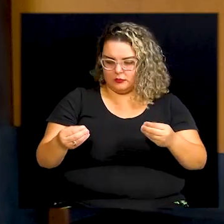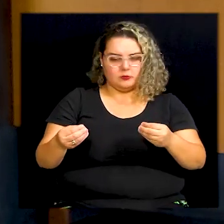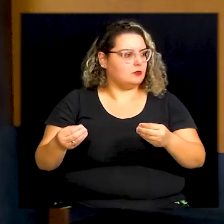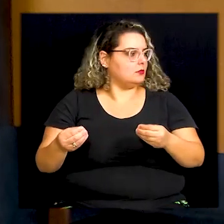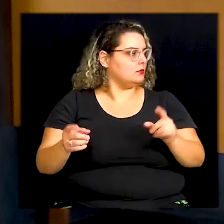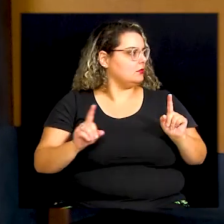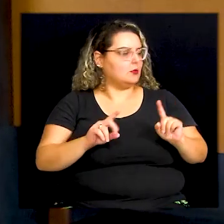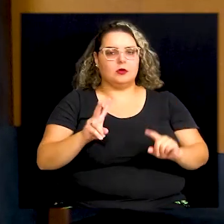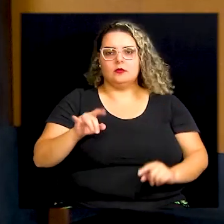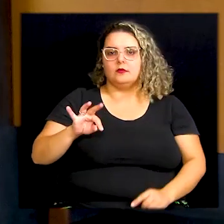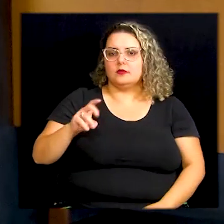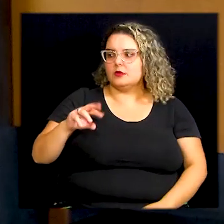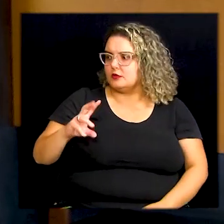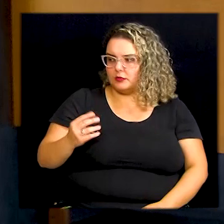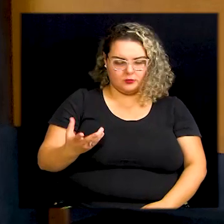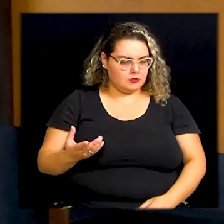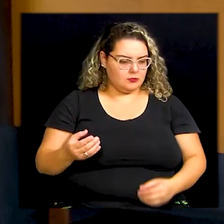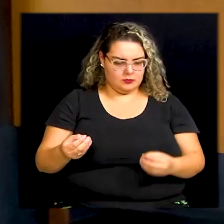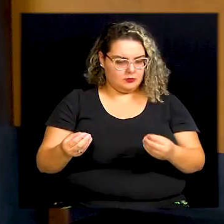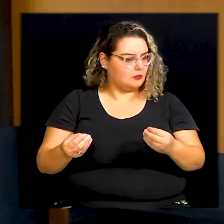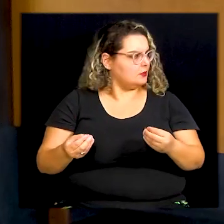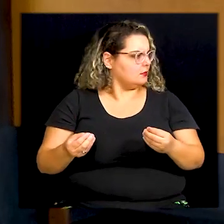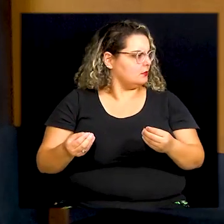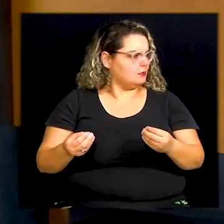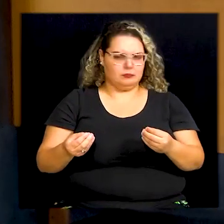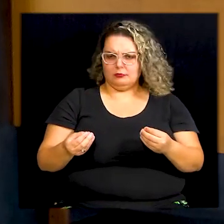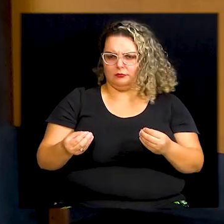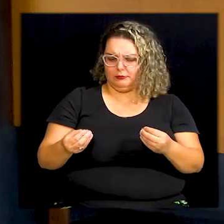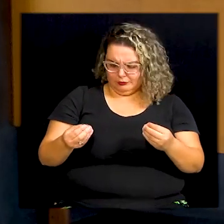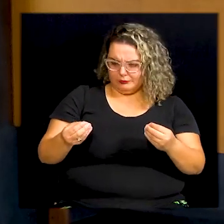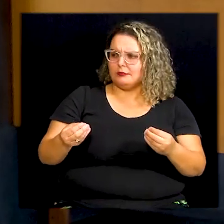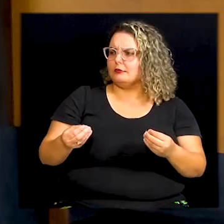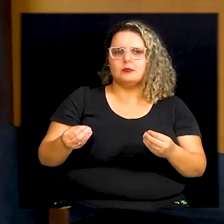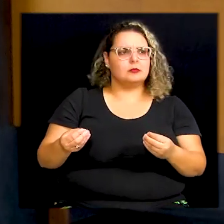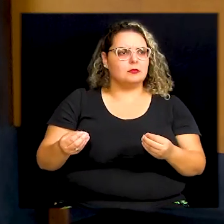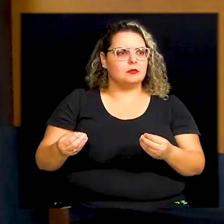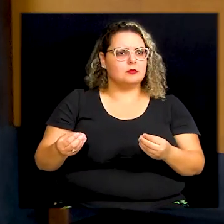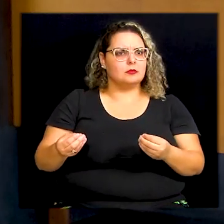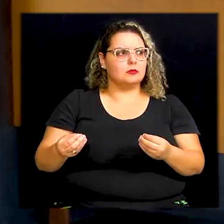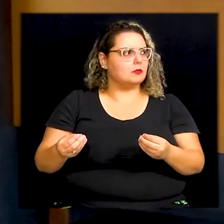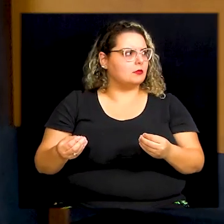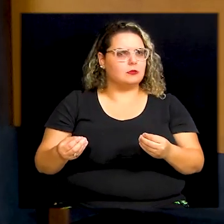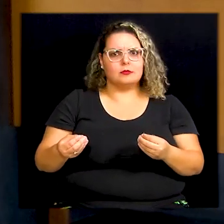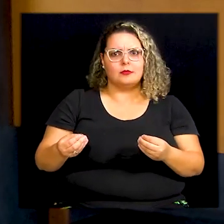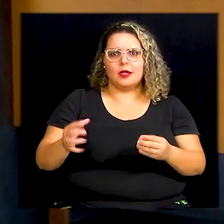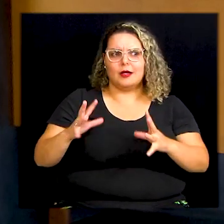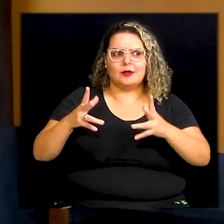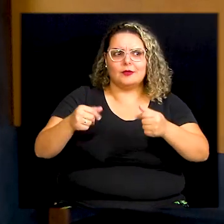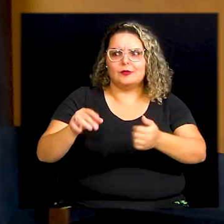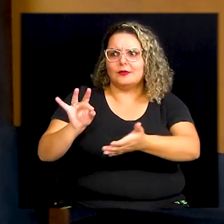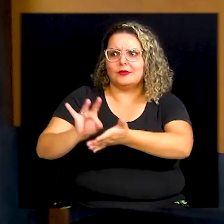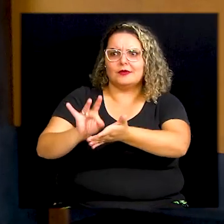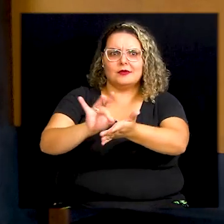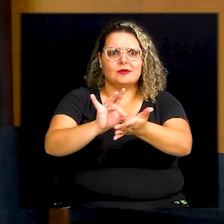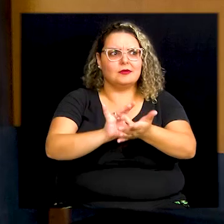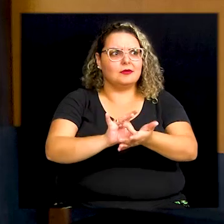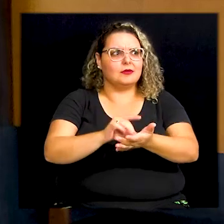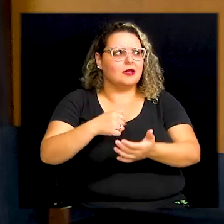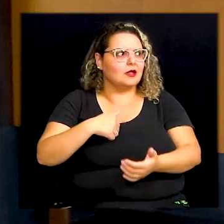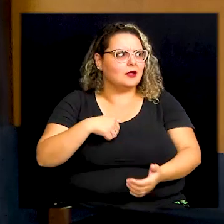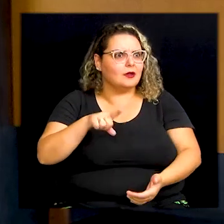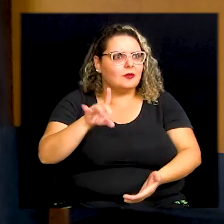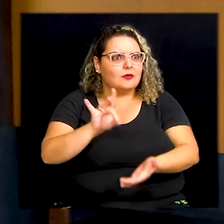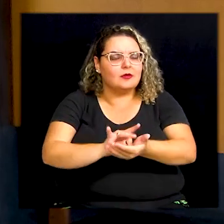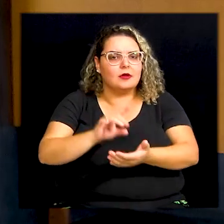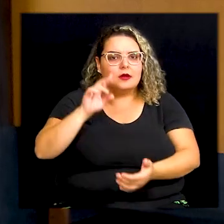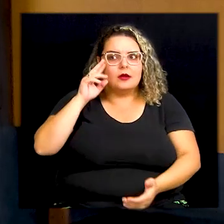tava do lado do Vitinho, ainda comentei com ele. Aí eu comecei a olhar o time assim, eu falei, tava todos os caras que estavam no titular. Falei, tô no titular.